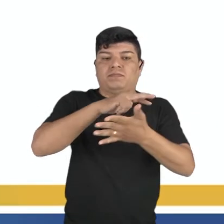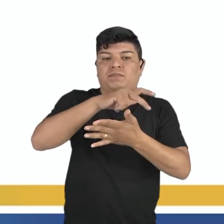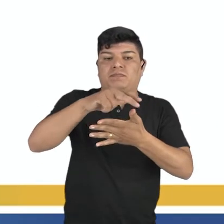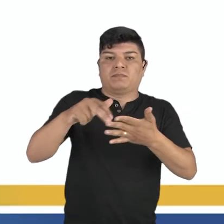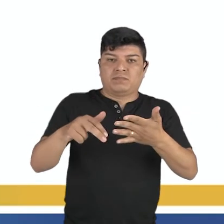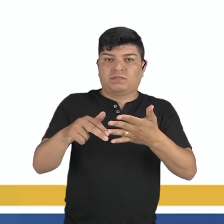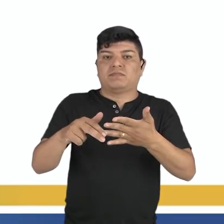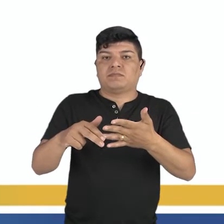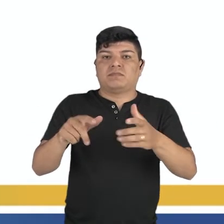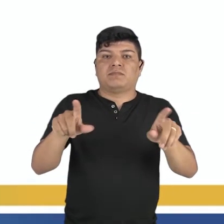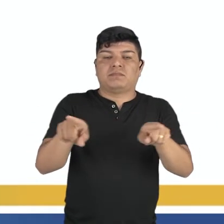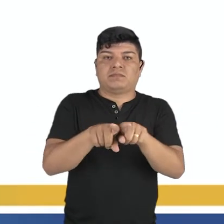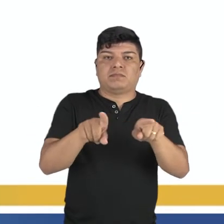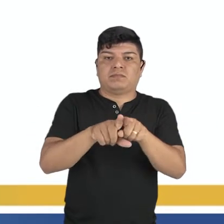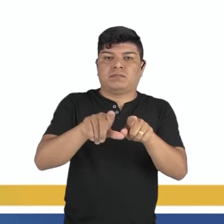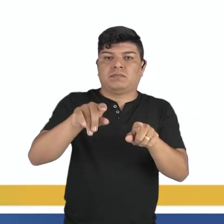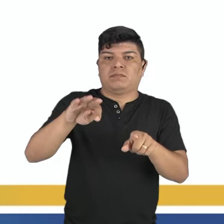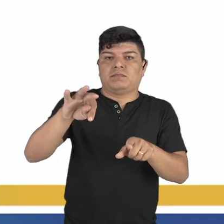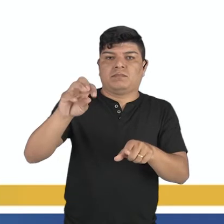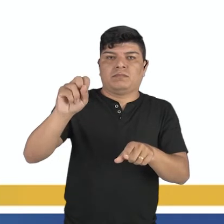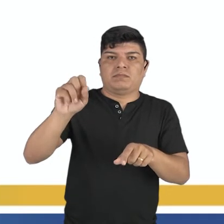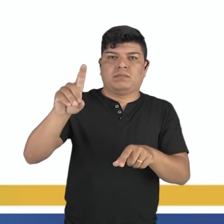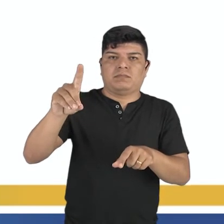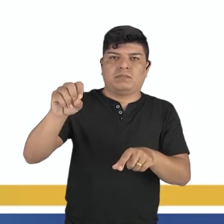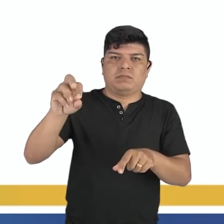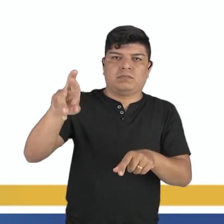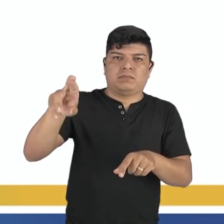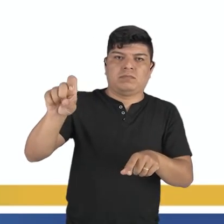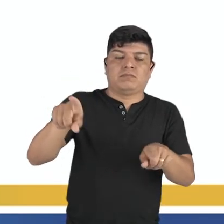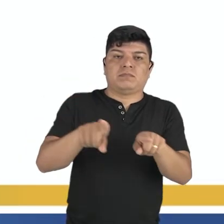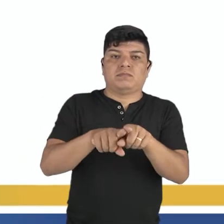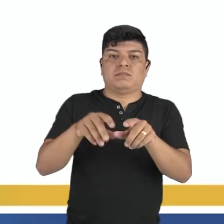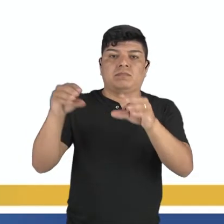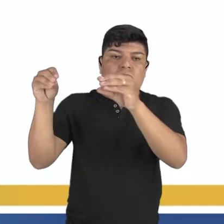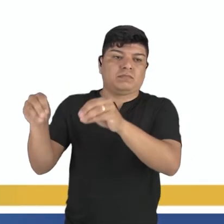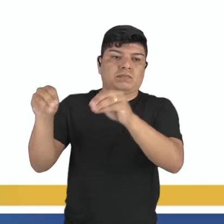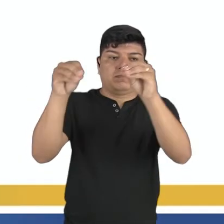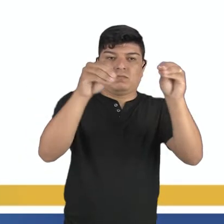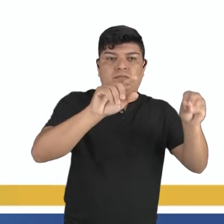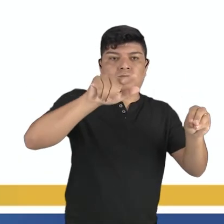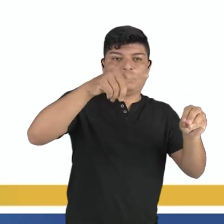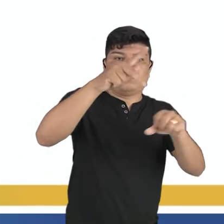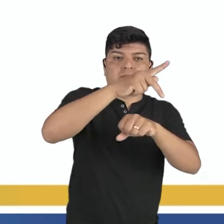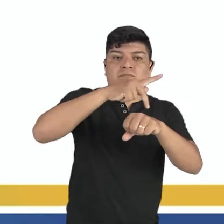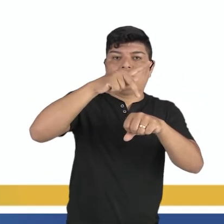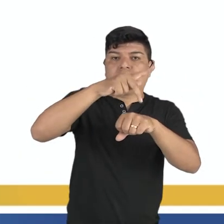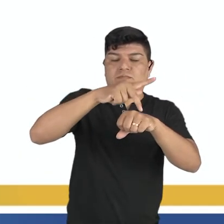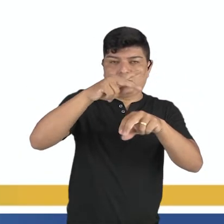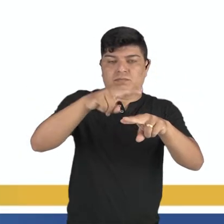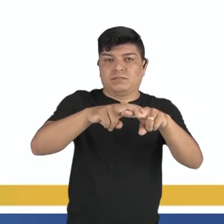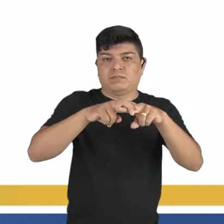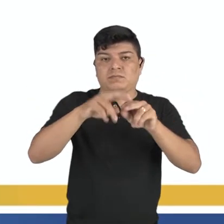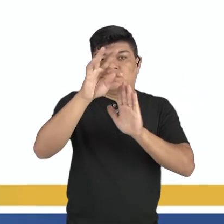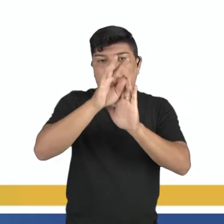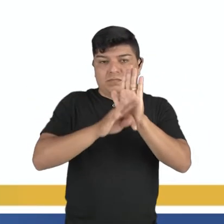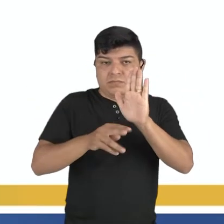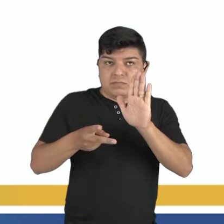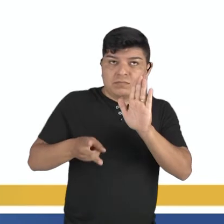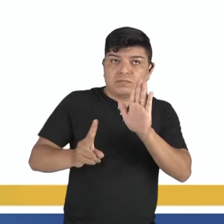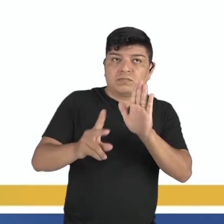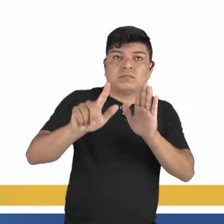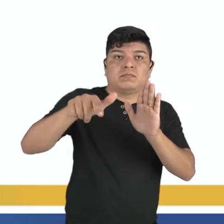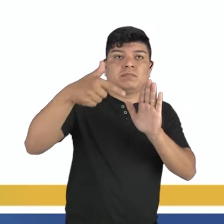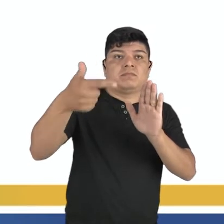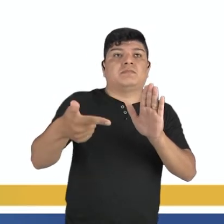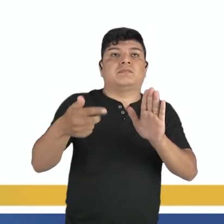pela Libertadores que aconteciam na Colômbia foram transferidas para outros países. O texto ele continua, depois vocês